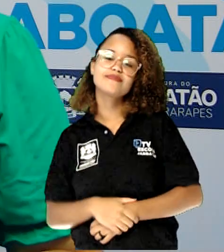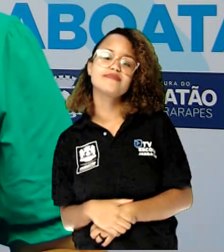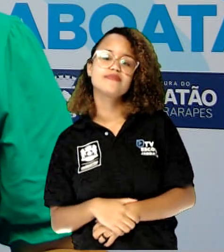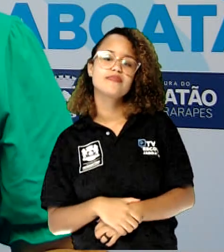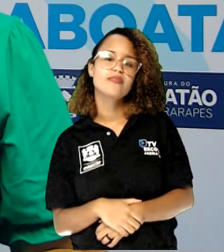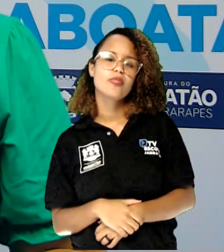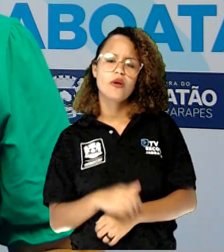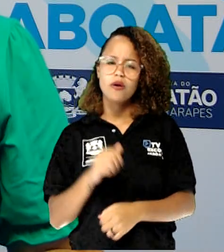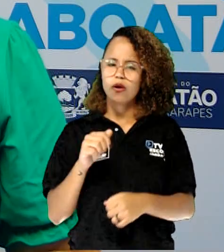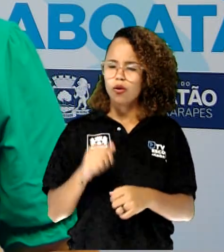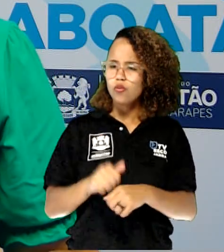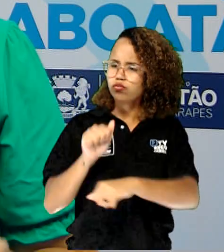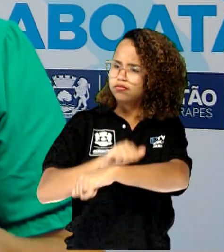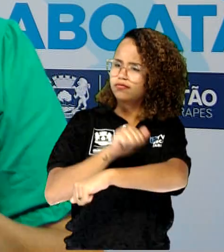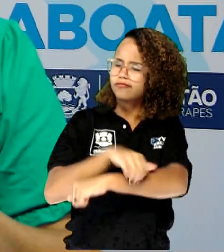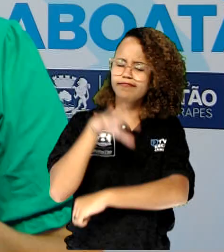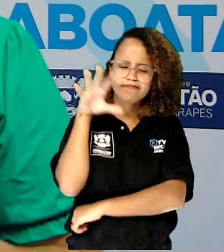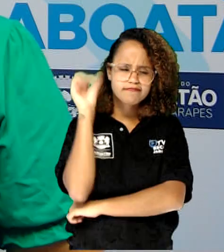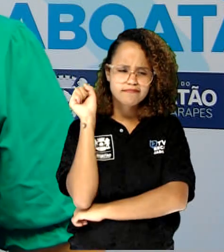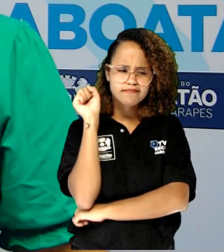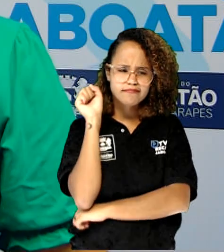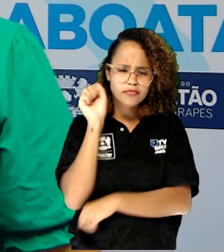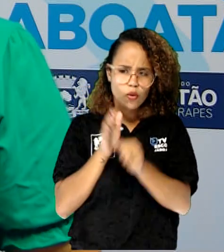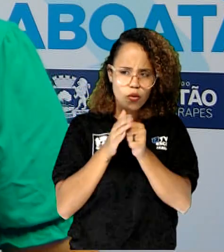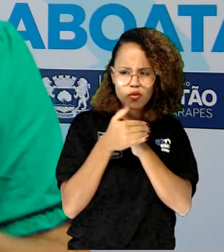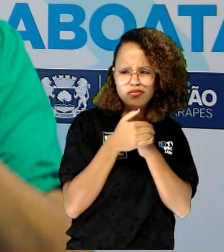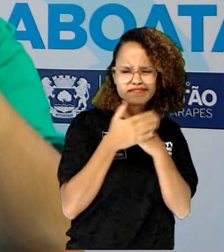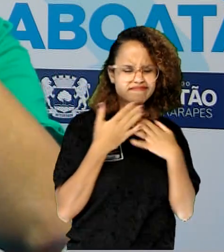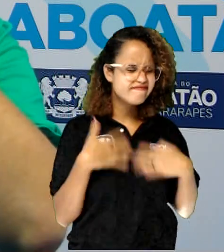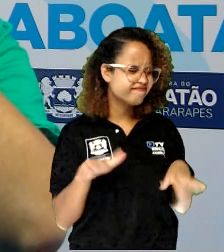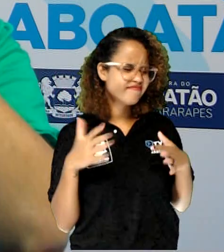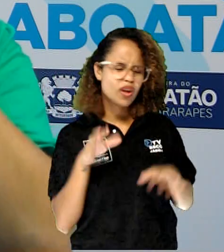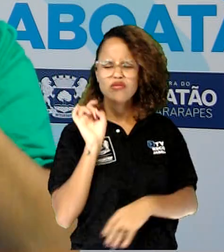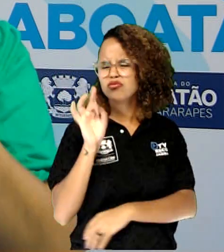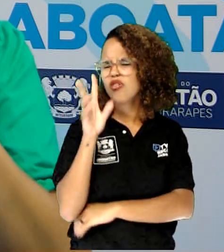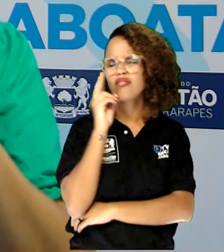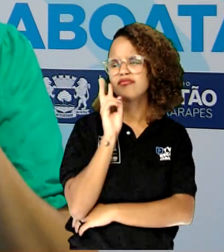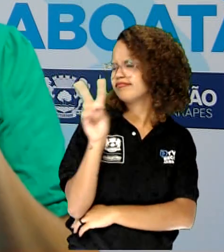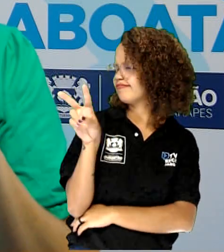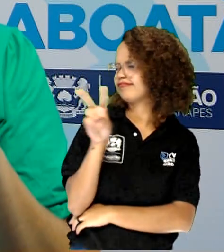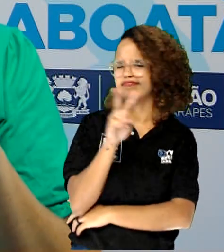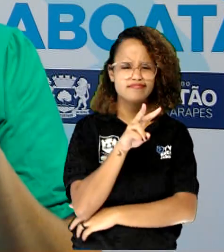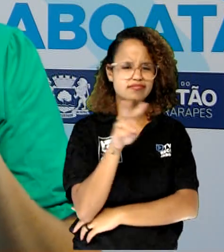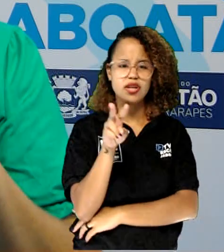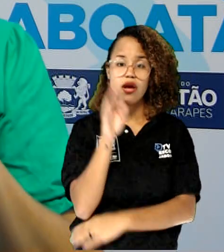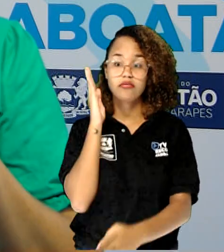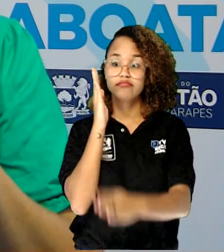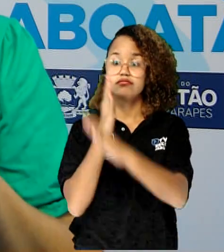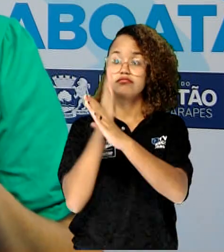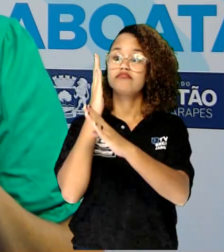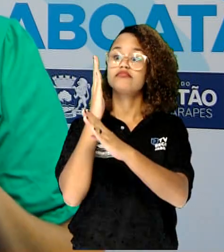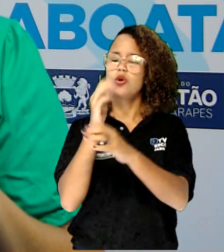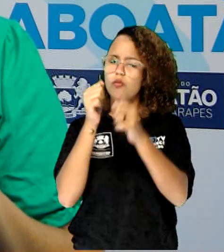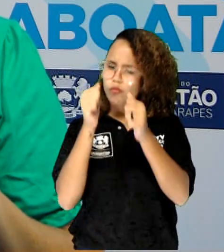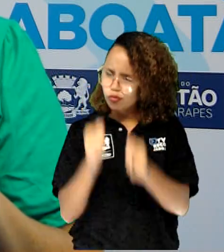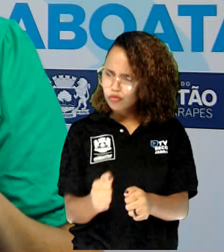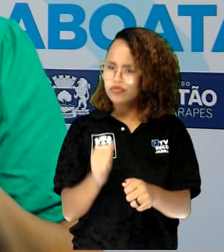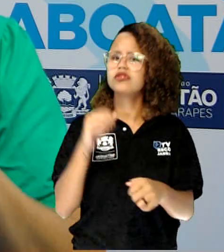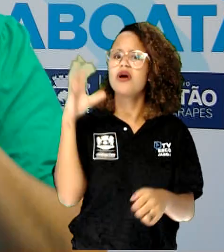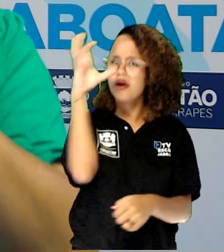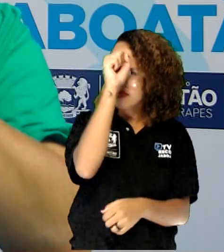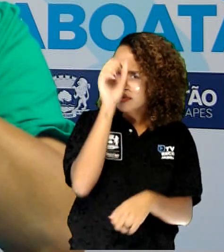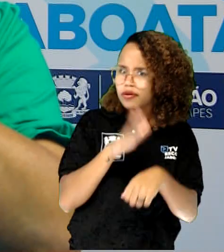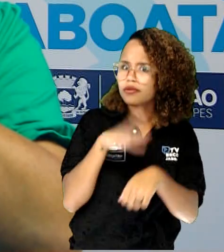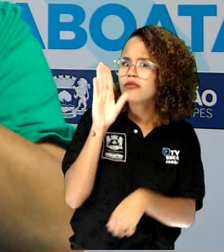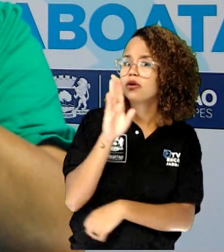O sapo, ouvindo aquilo, se escondeu e desistiu. Ficou só observando e assim ele descobriu que podia aprender mais.